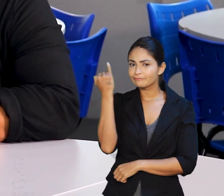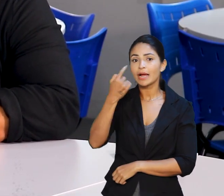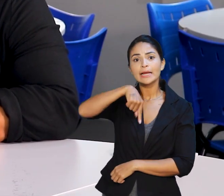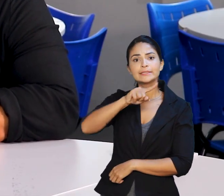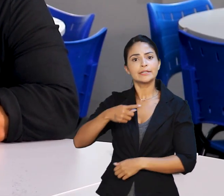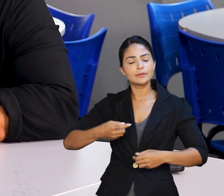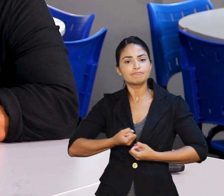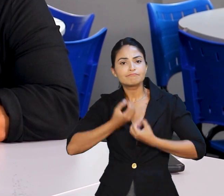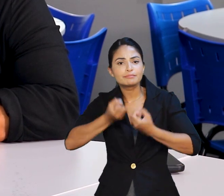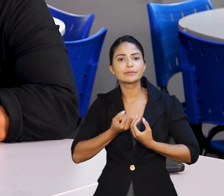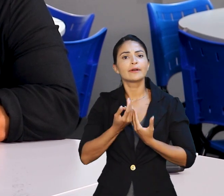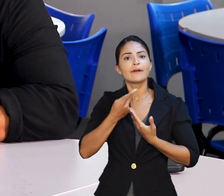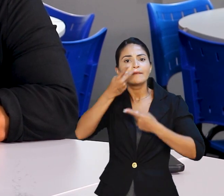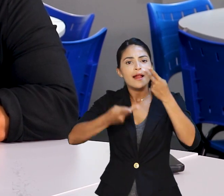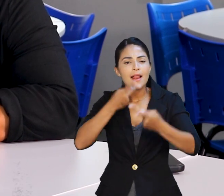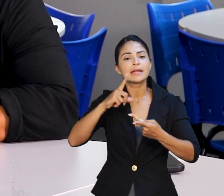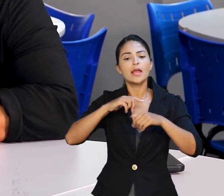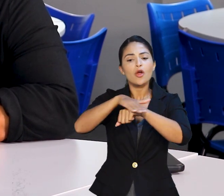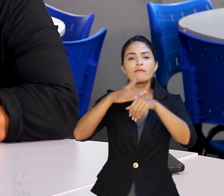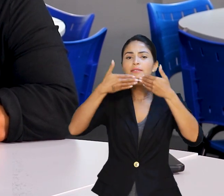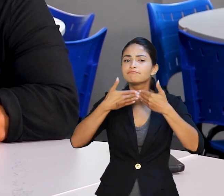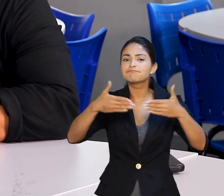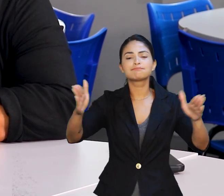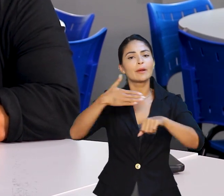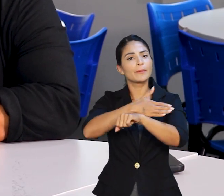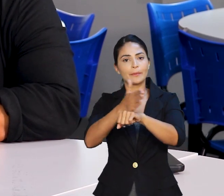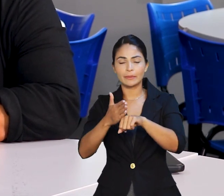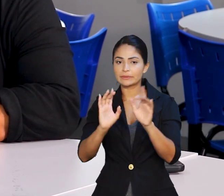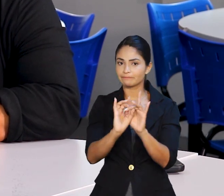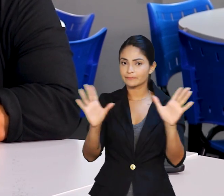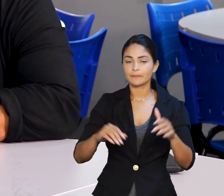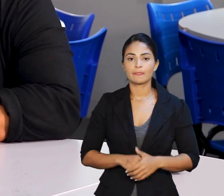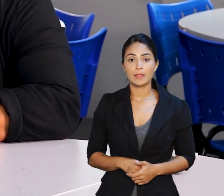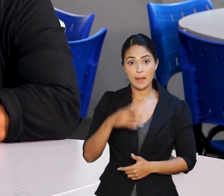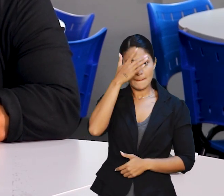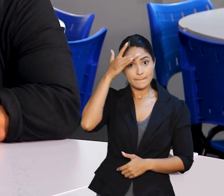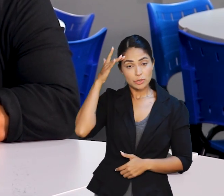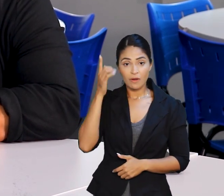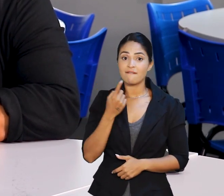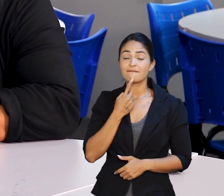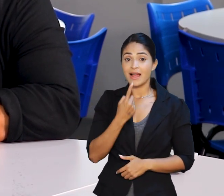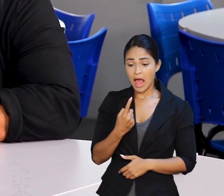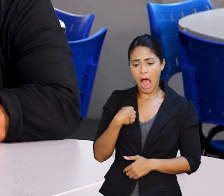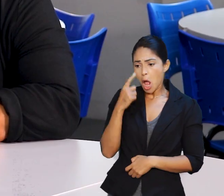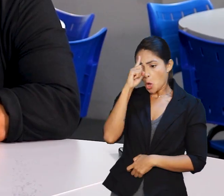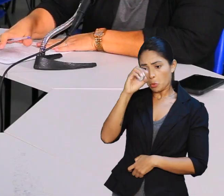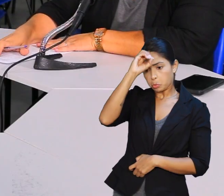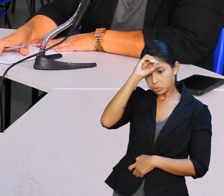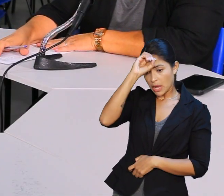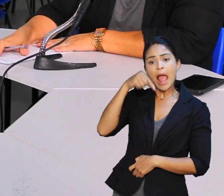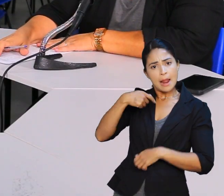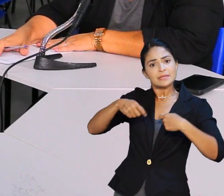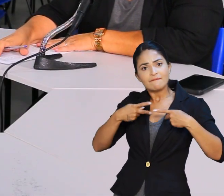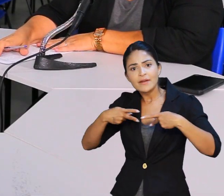gente fale. Né, que haja uma conversa aberta o tempo inteiro. Exato. Quem não sabe dizer que não sabe, uhum. E quem